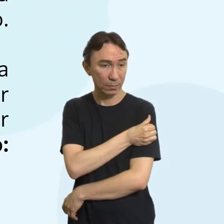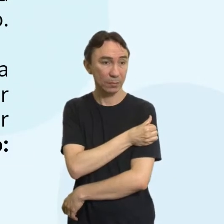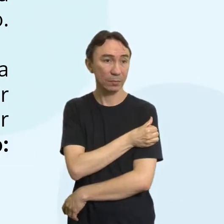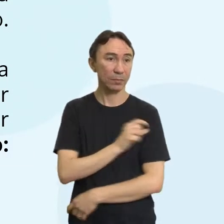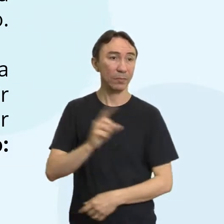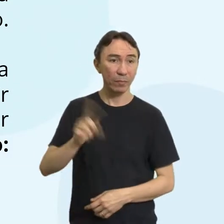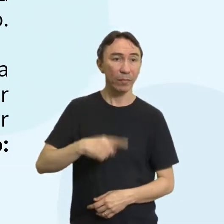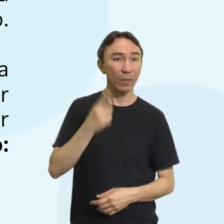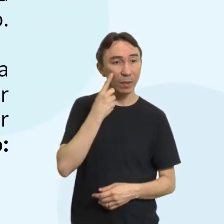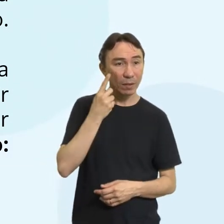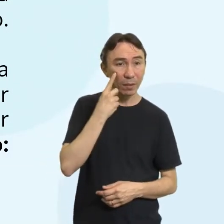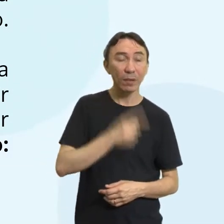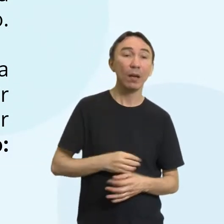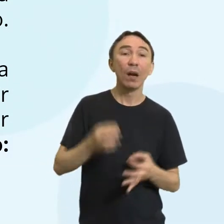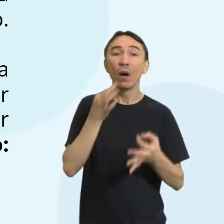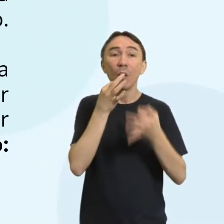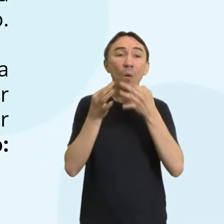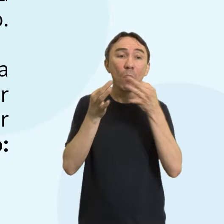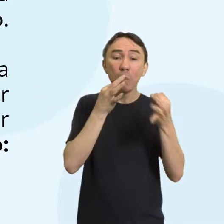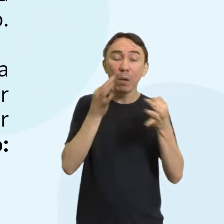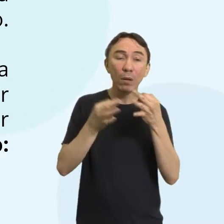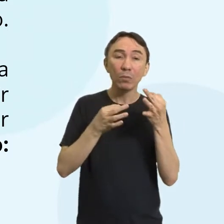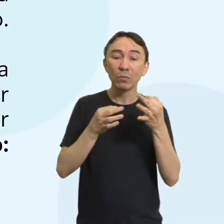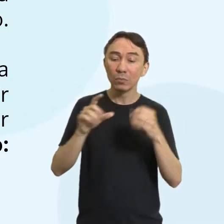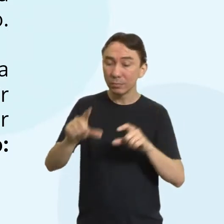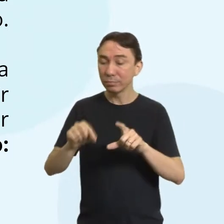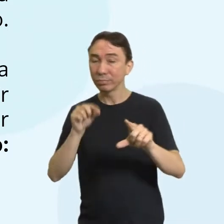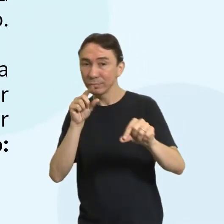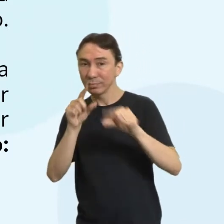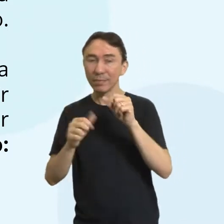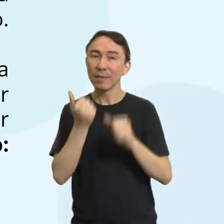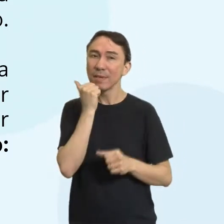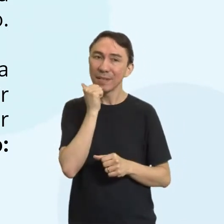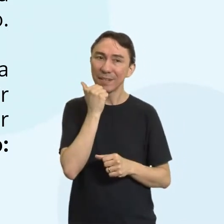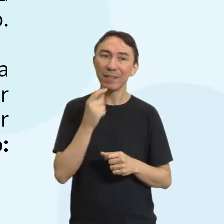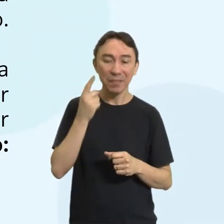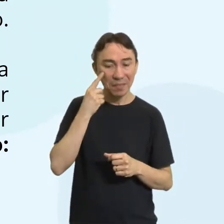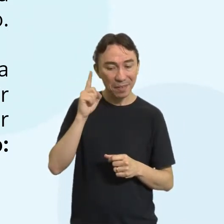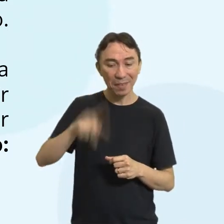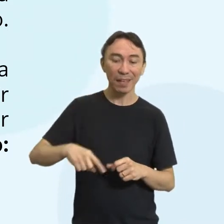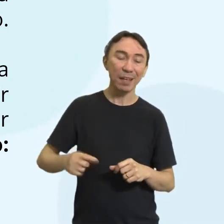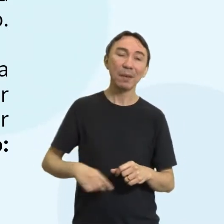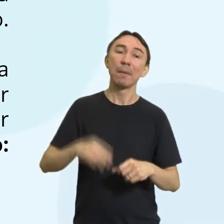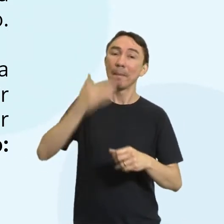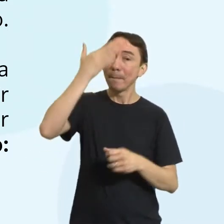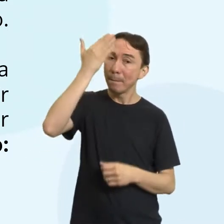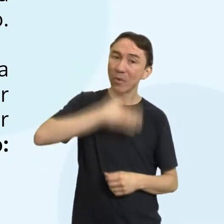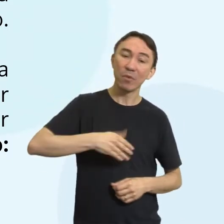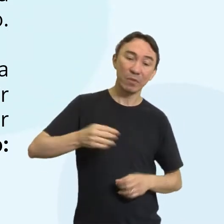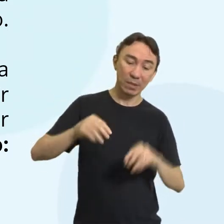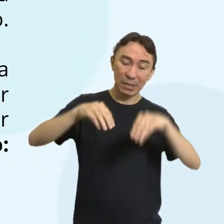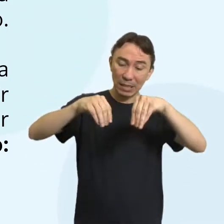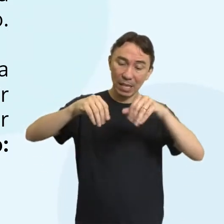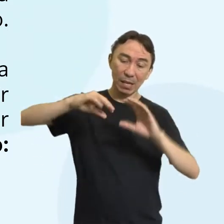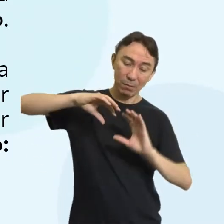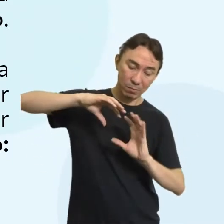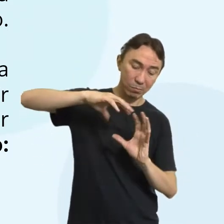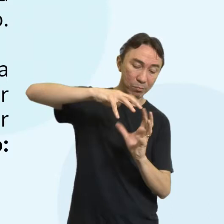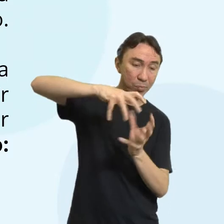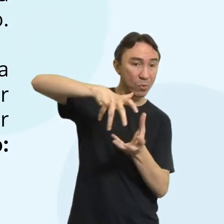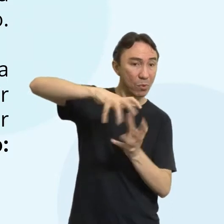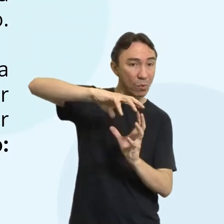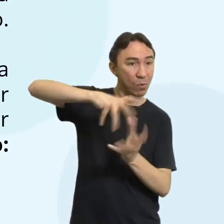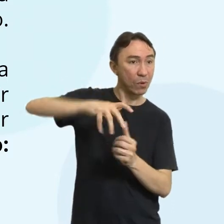argumentos e evidências científicas que demonstrem a esfericidade da Terra. Objeto de conhecimento, forma, estrutura e movimentos da